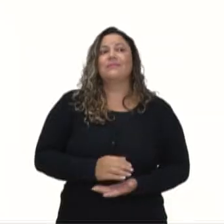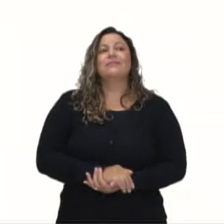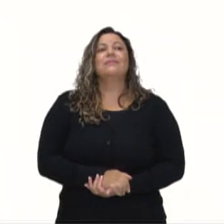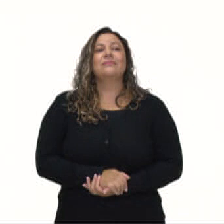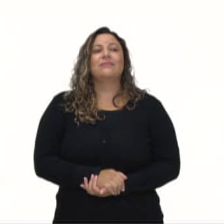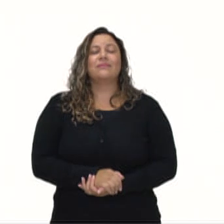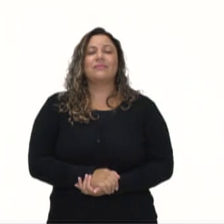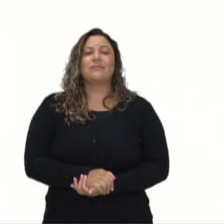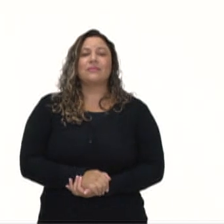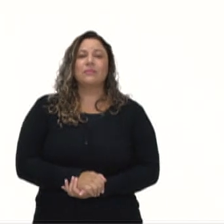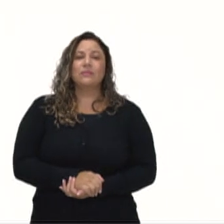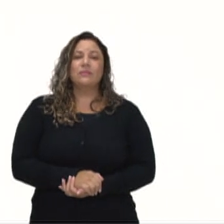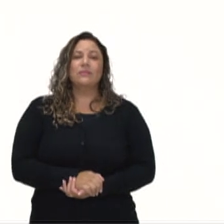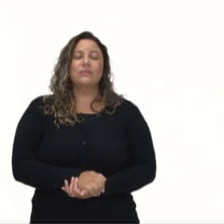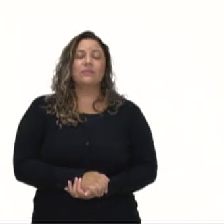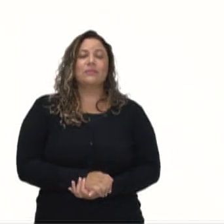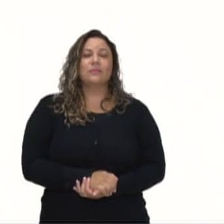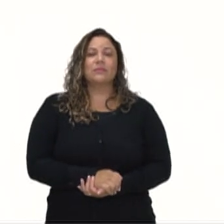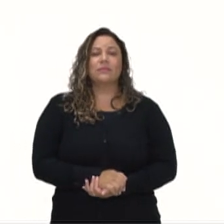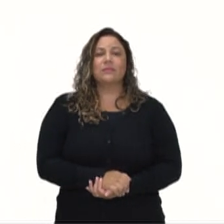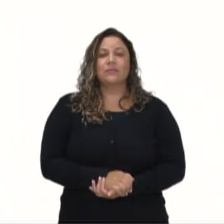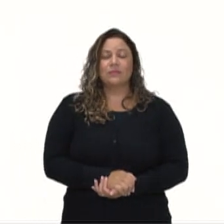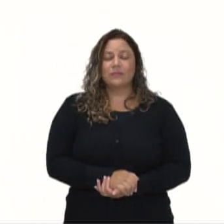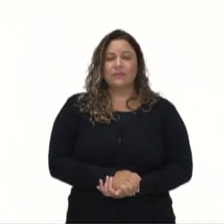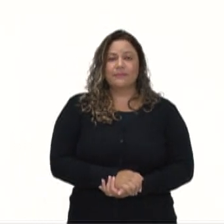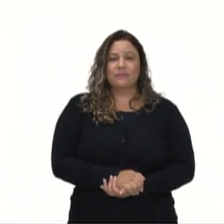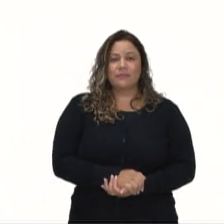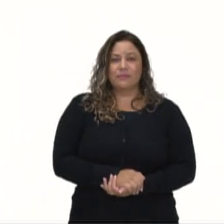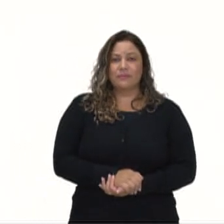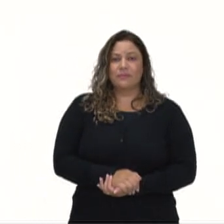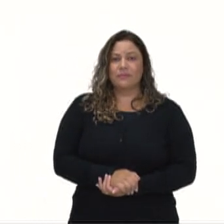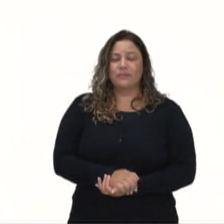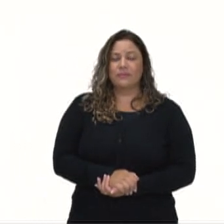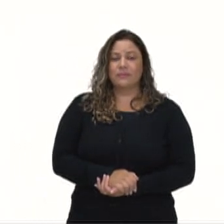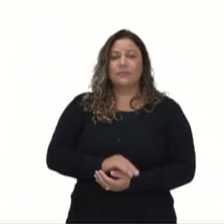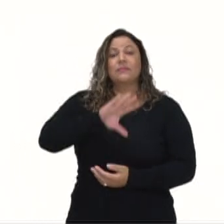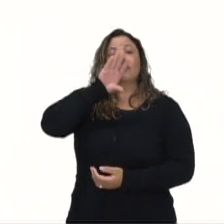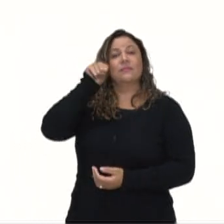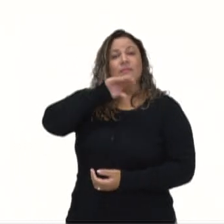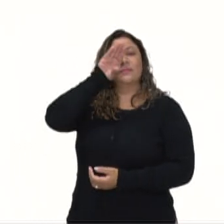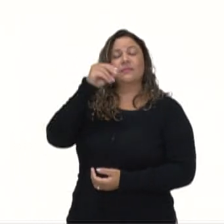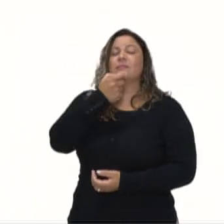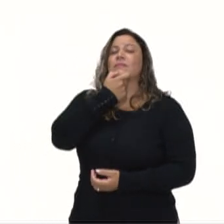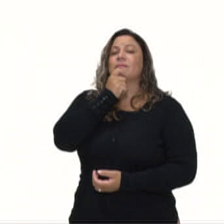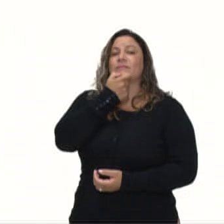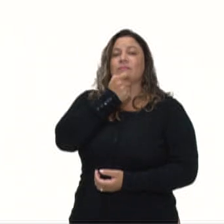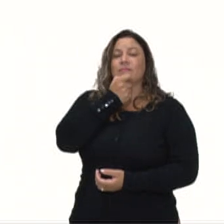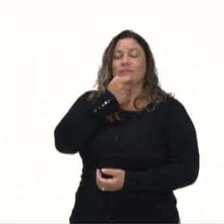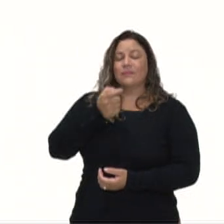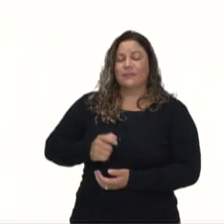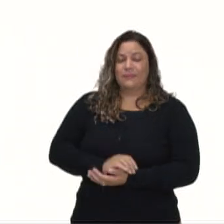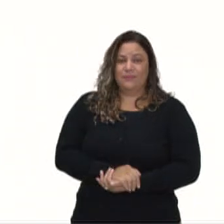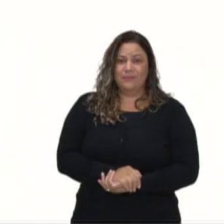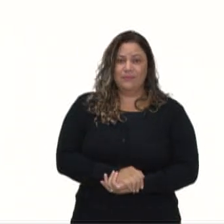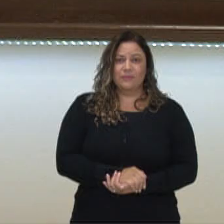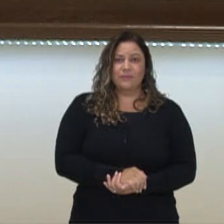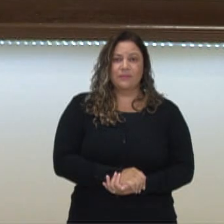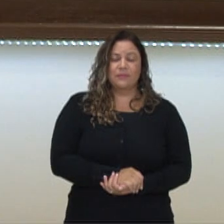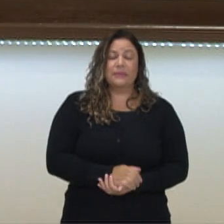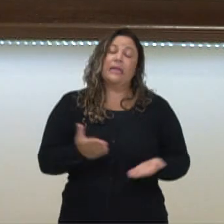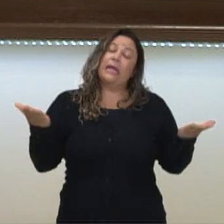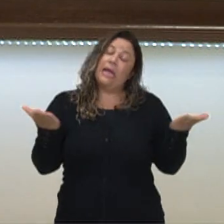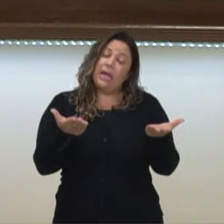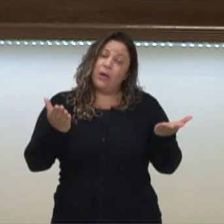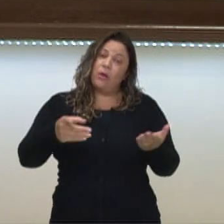How about you? Which direction would you choose? The average or the memorable one? E agora você,